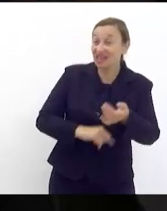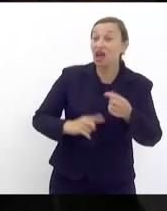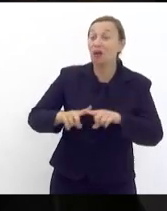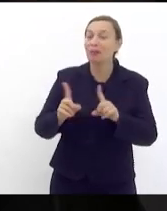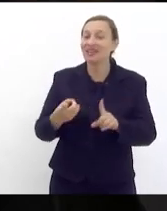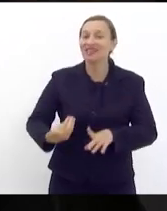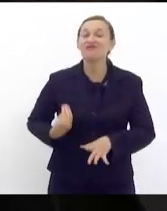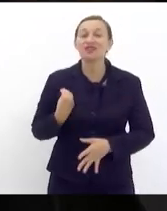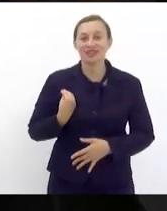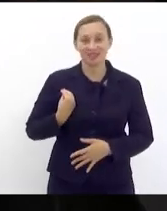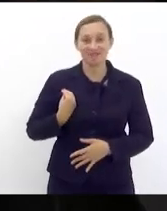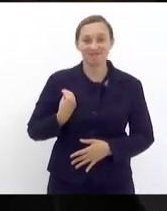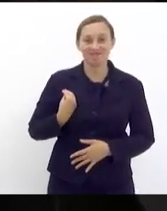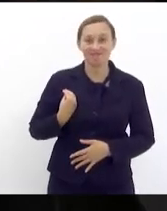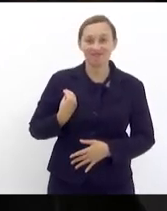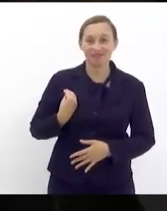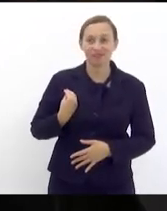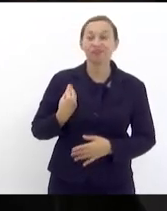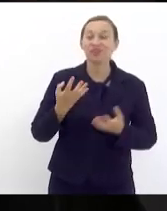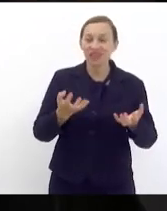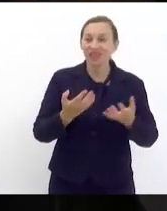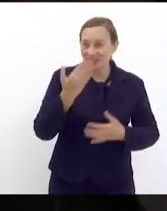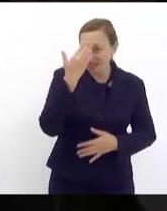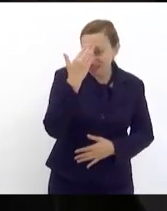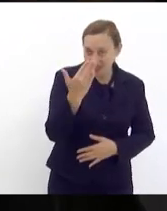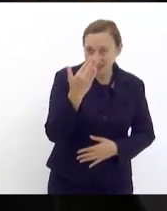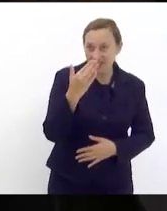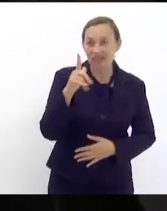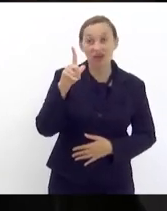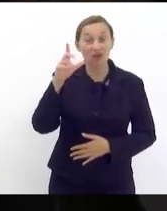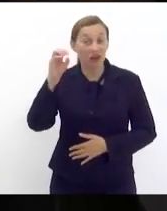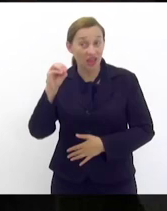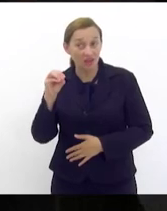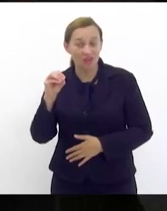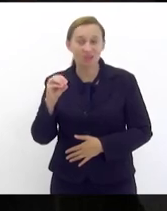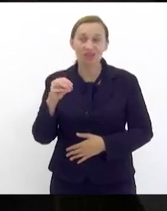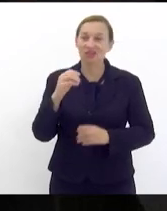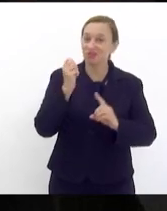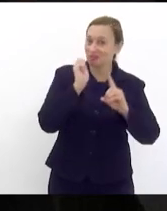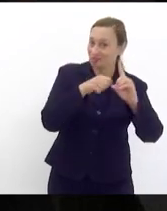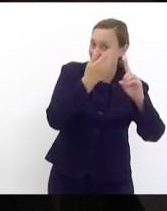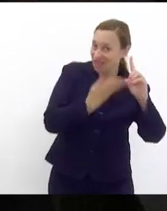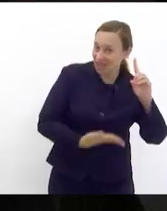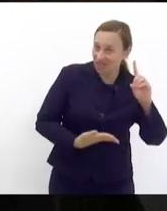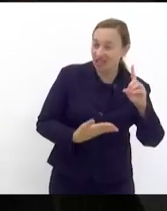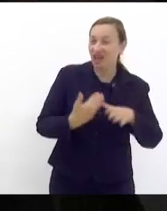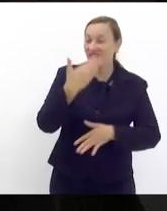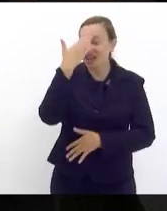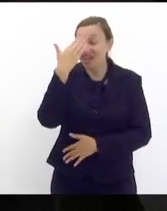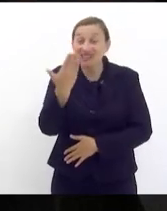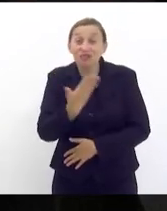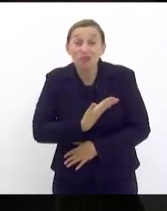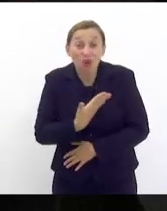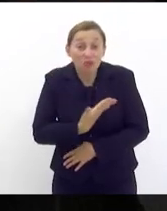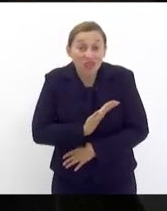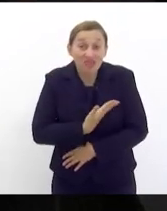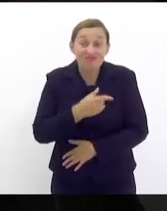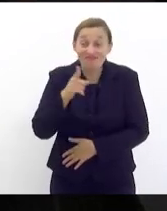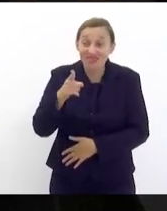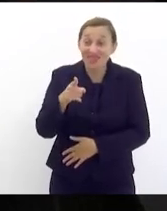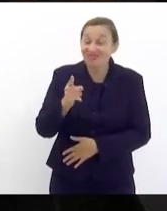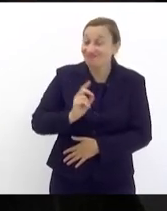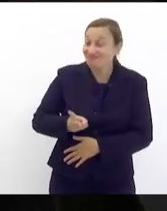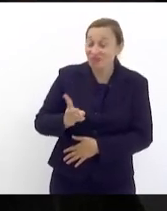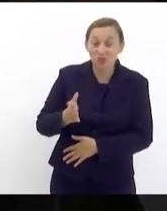de vida. E quero muito agradecer ao Léo por essa homenagem, agradecer pelo amigo que ele tem sido